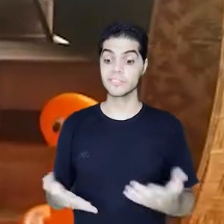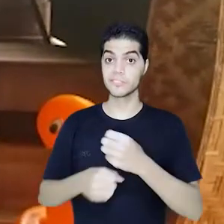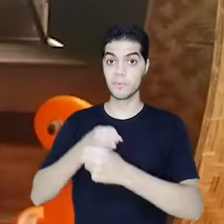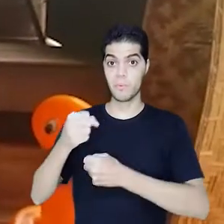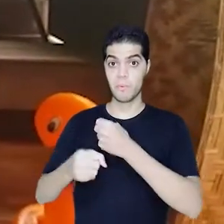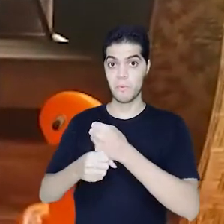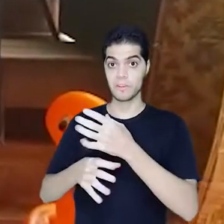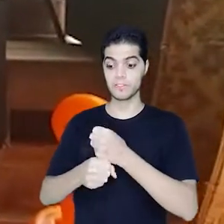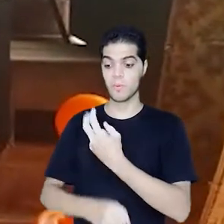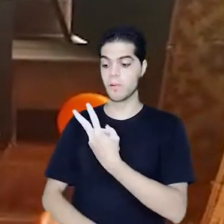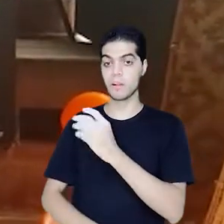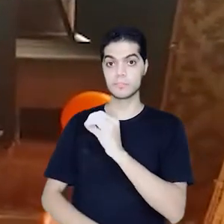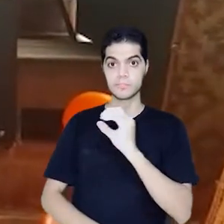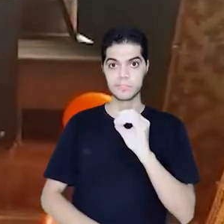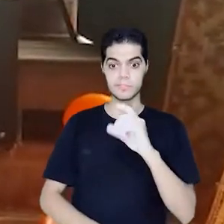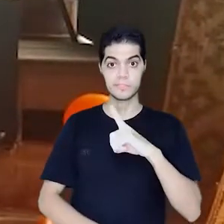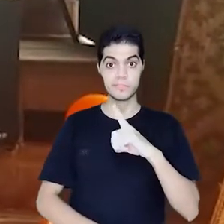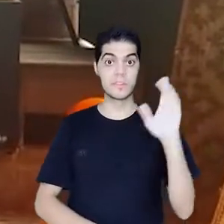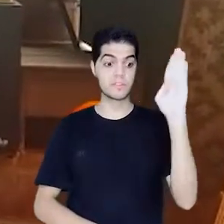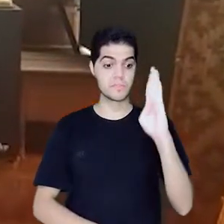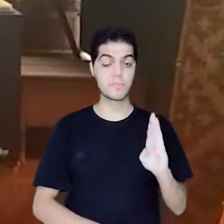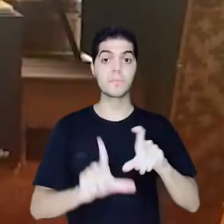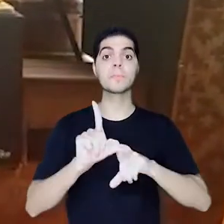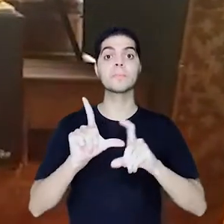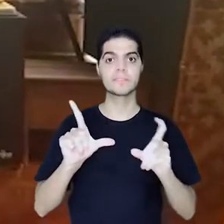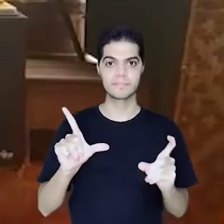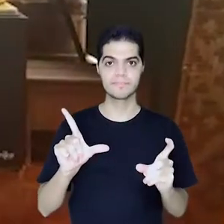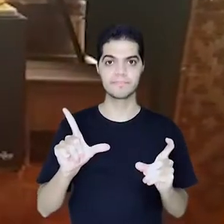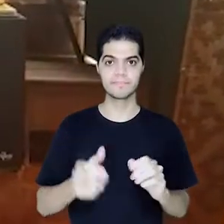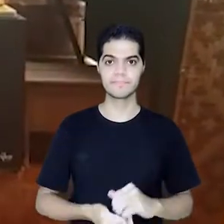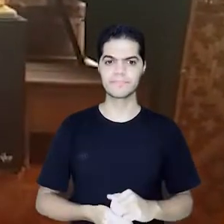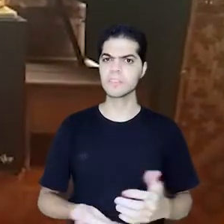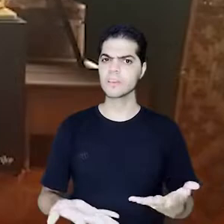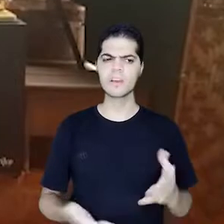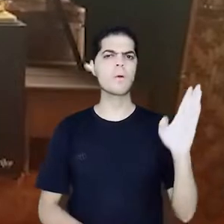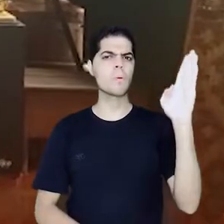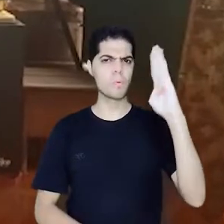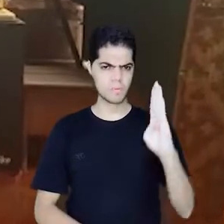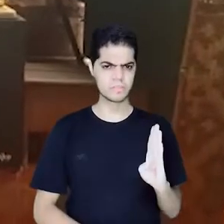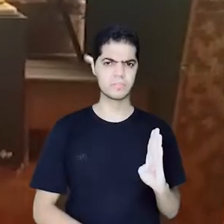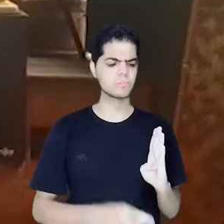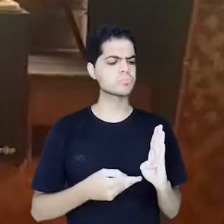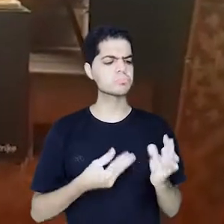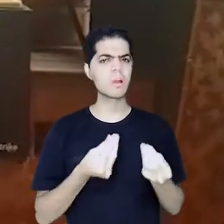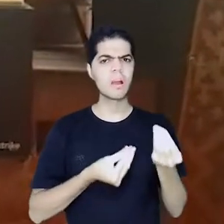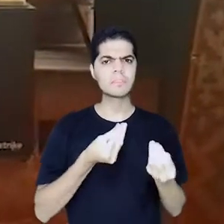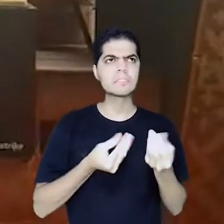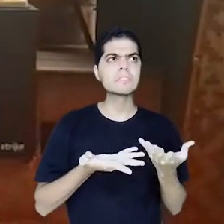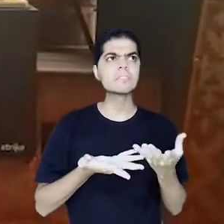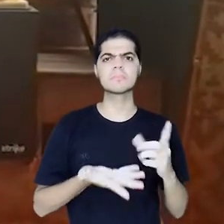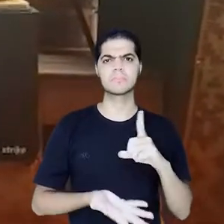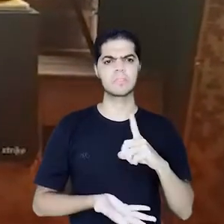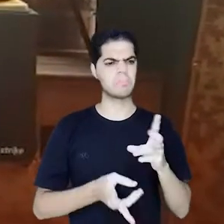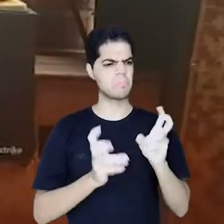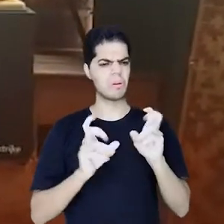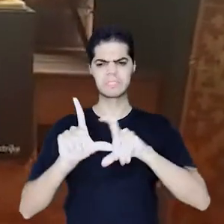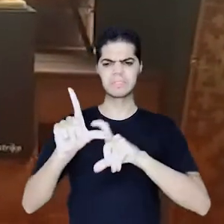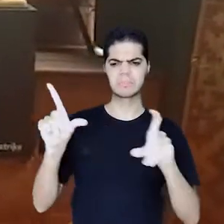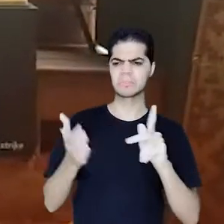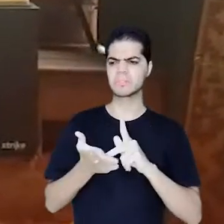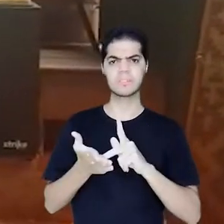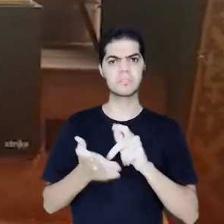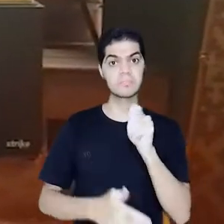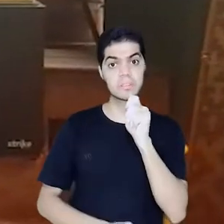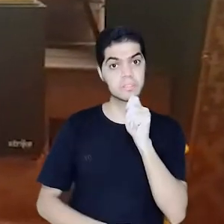Gente, 200 anos de independência do Brasil. O Brasil ainda não se viu independente.